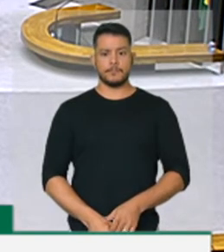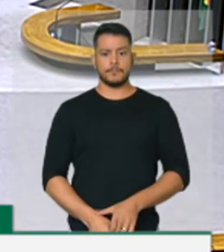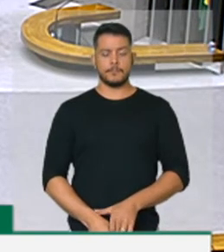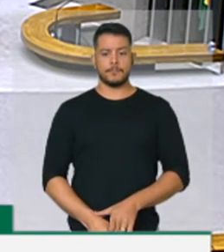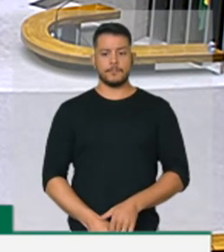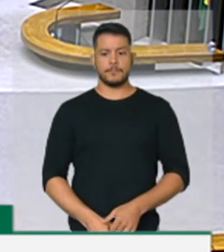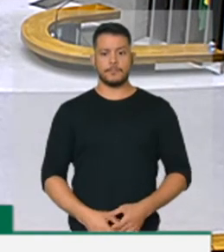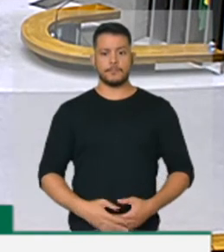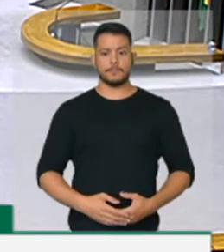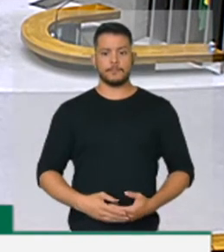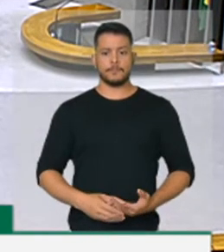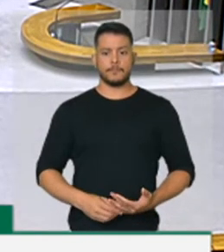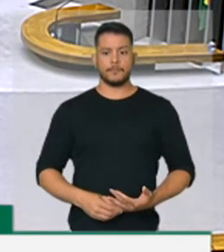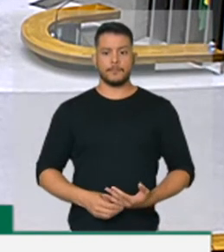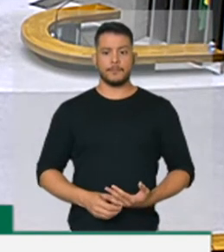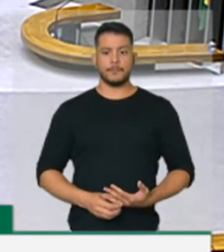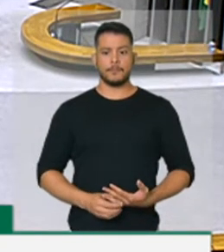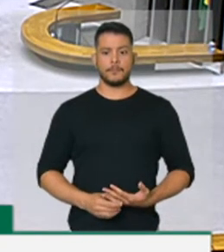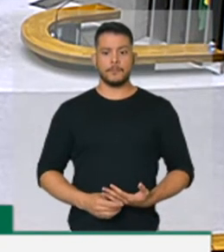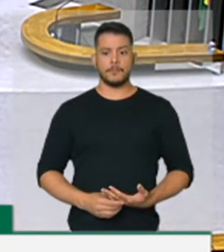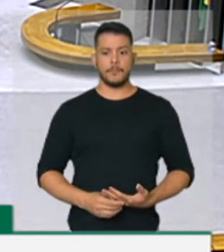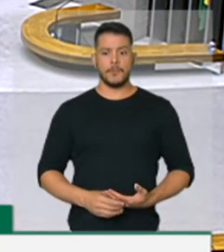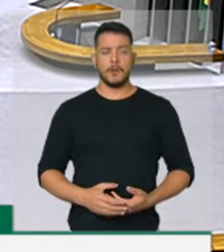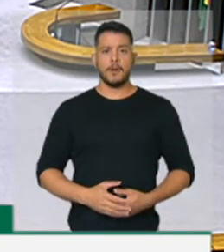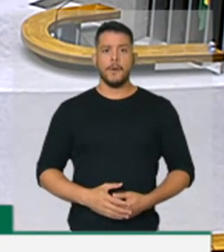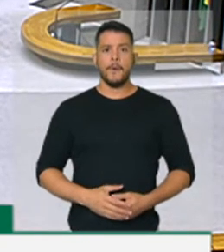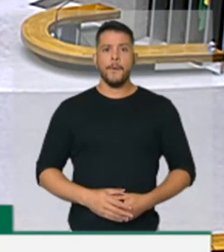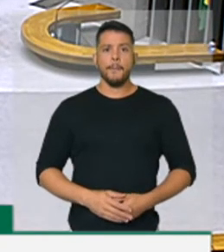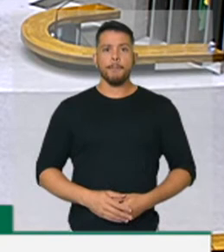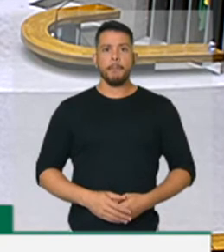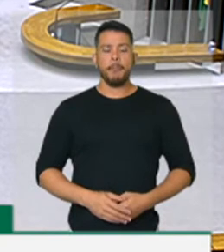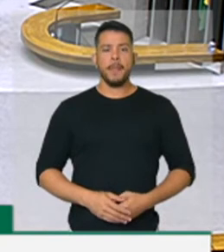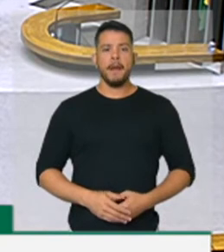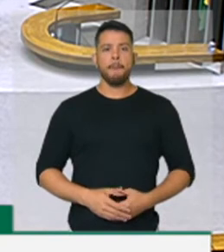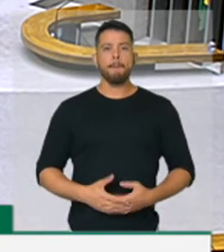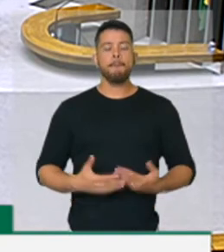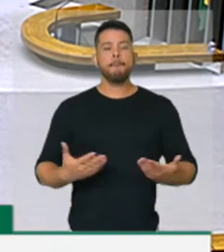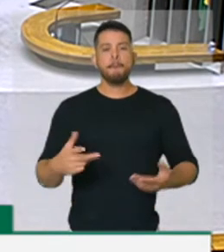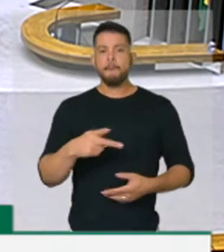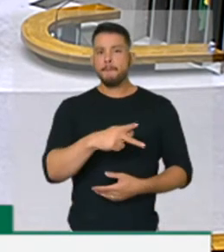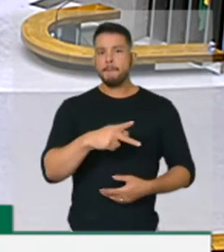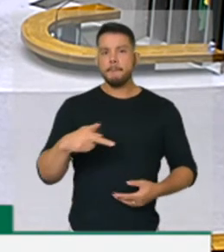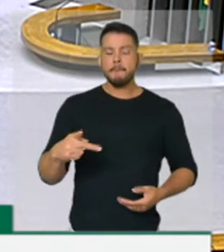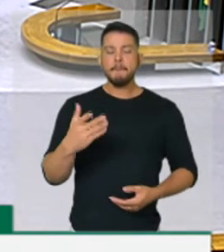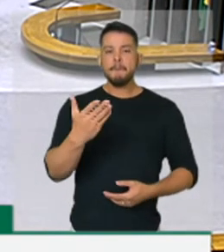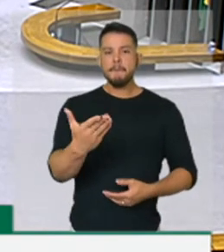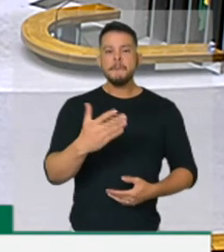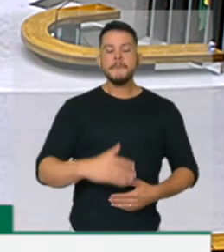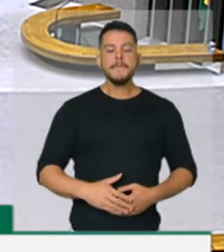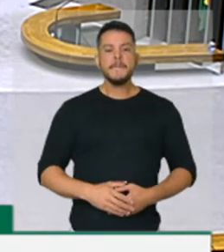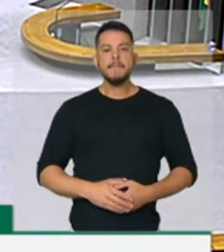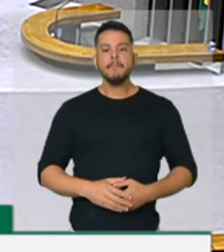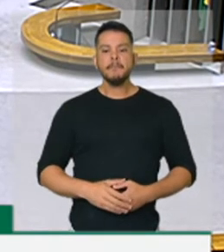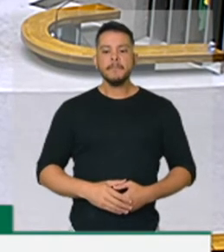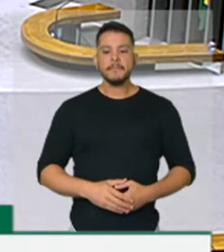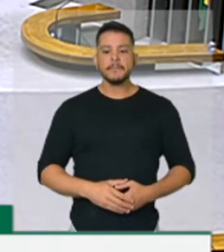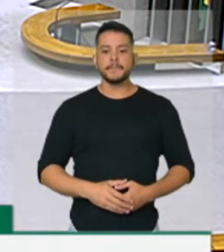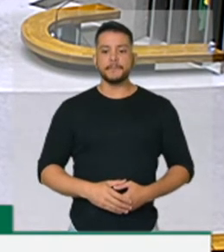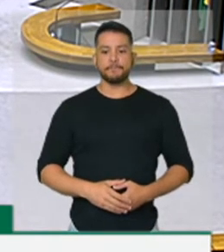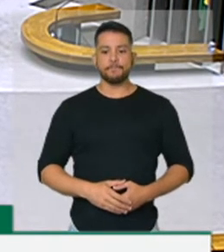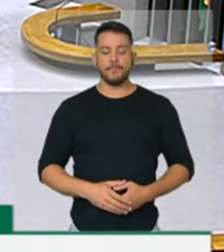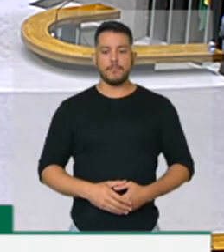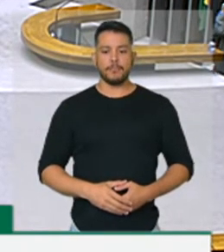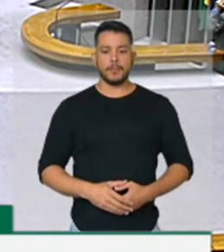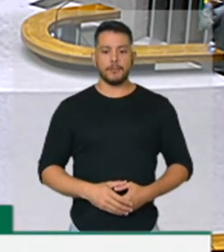Senhor presidente. Pronto. Está ouvindo, presidente? Sim, lhe ouço. Pode, Vossa Excelência tem a palavra pelo tempo da